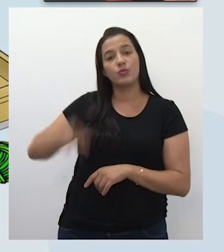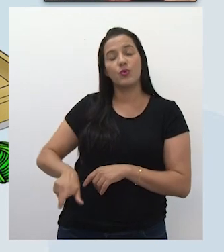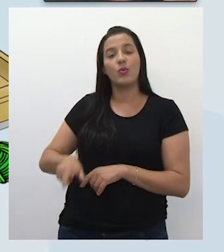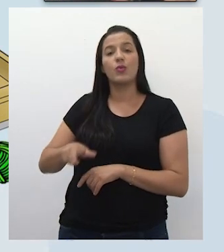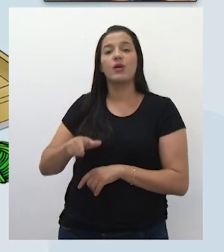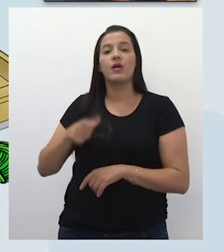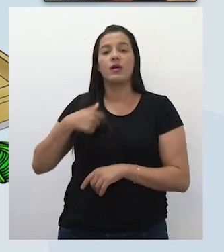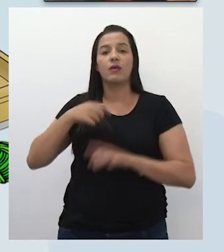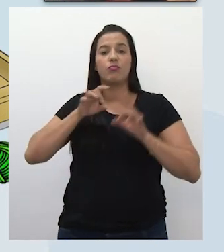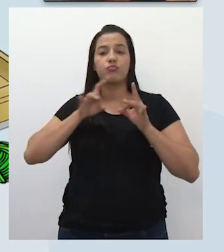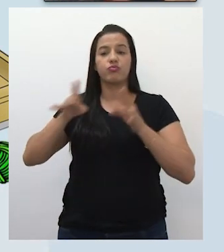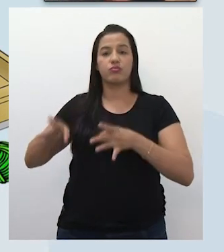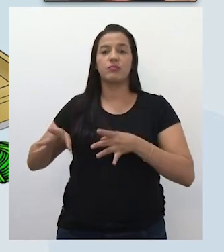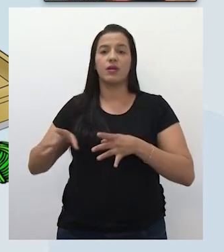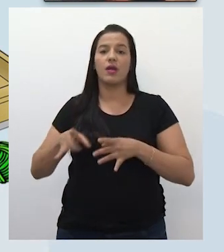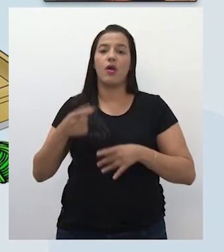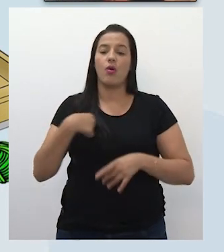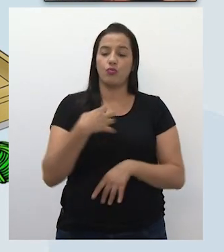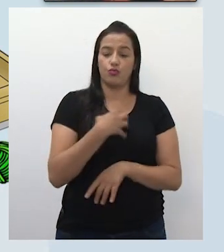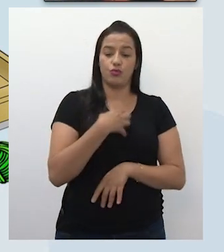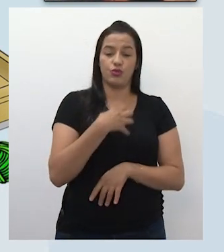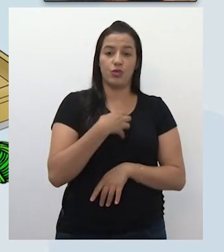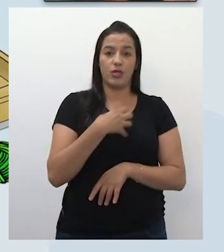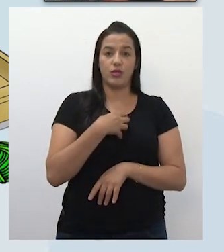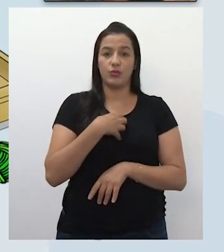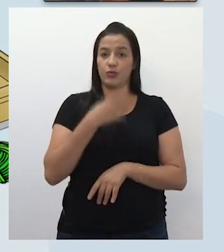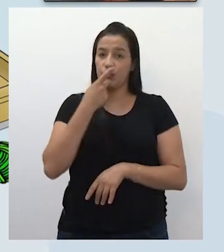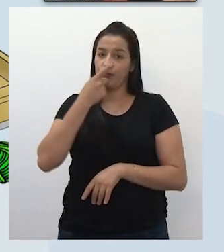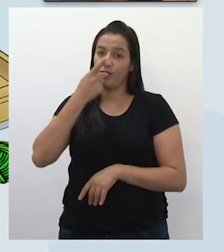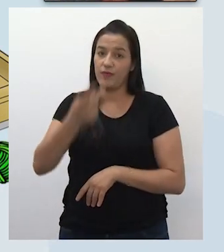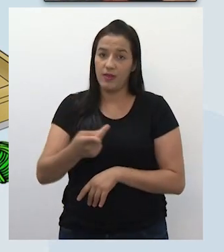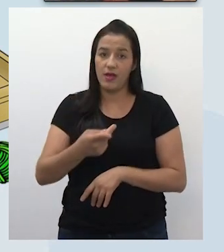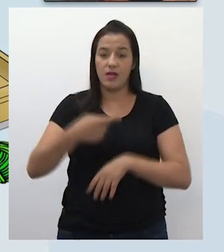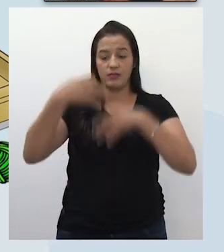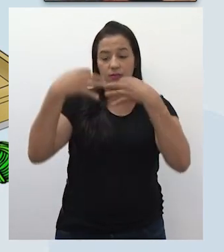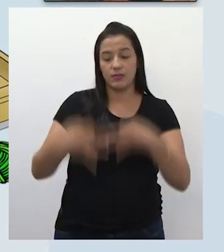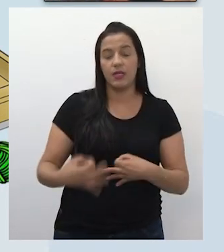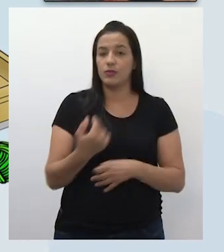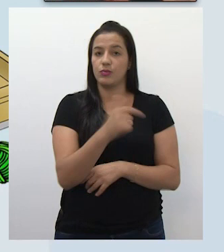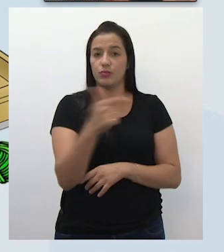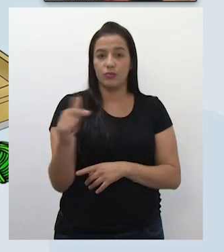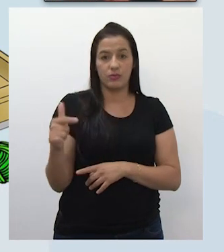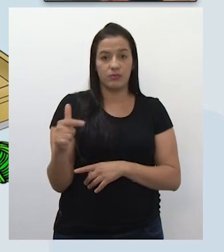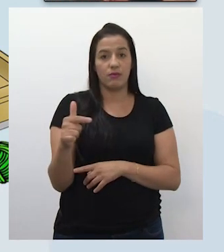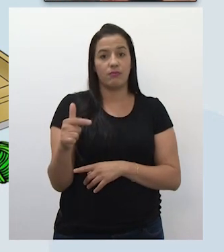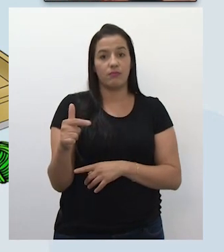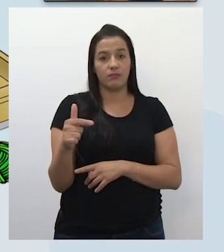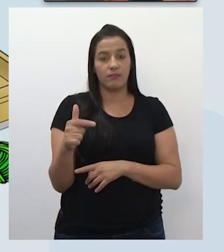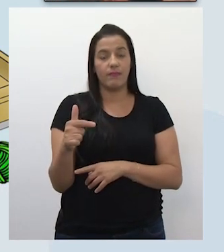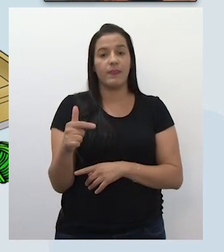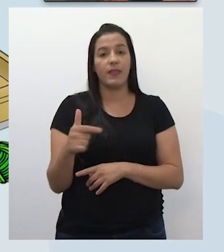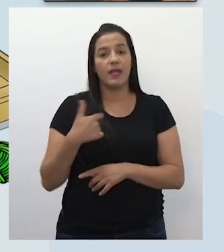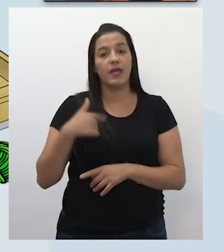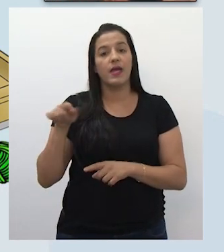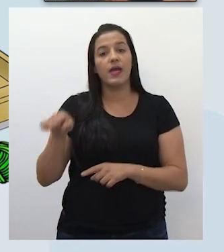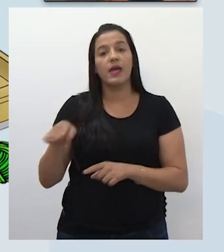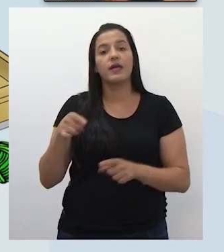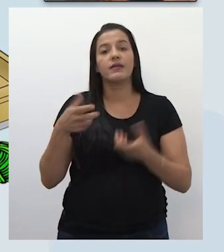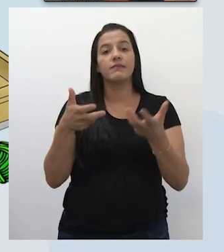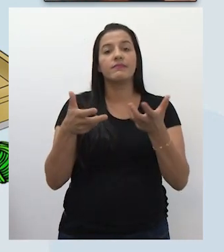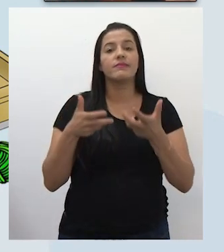descartável, porque a forma de corrigir não está correta, né? Ela está